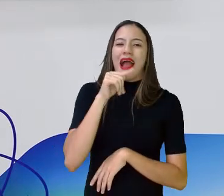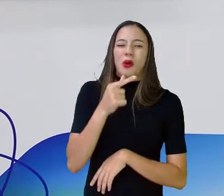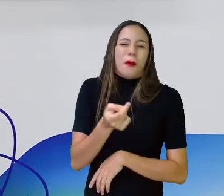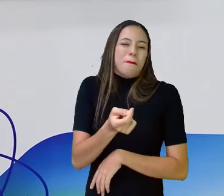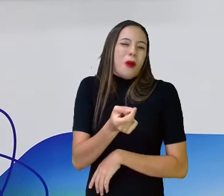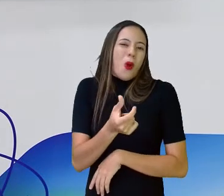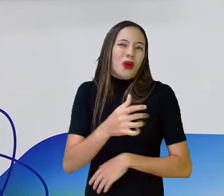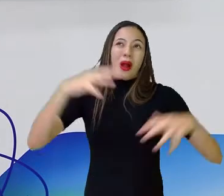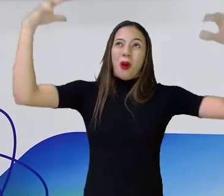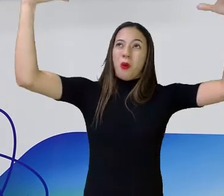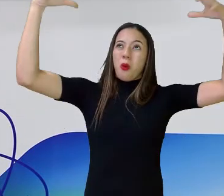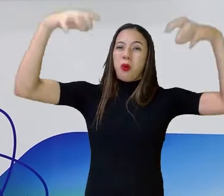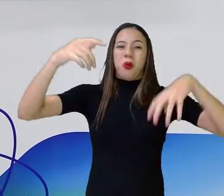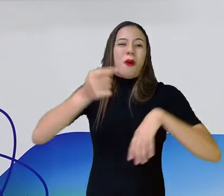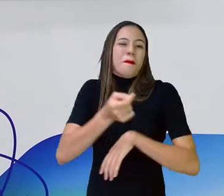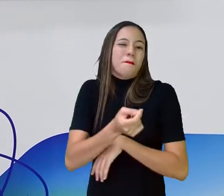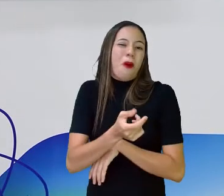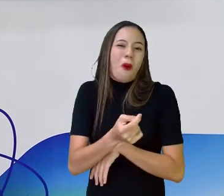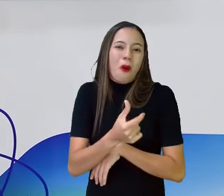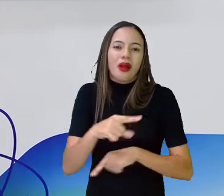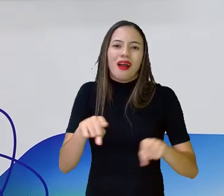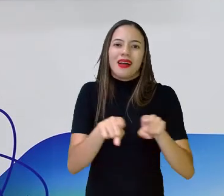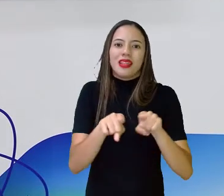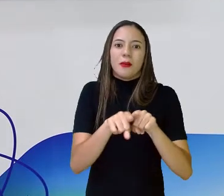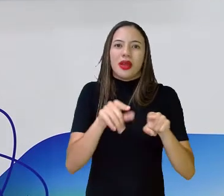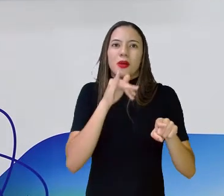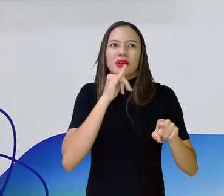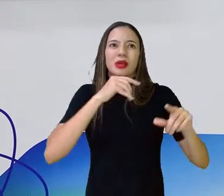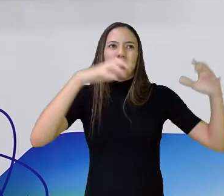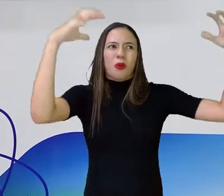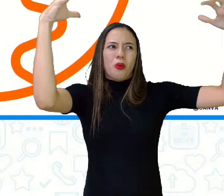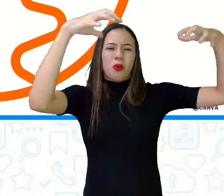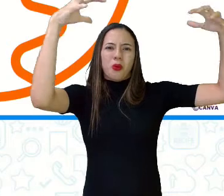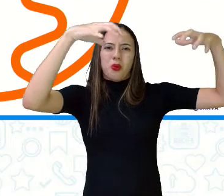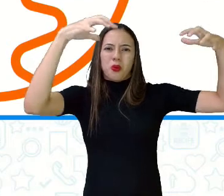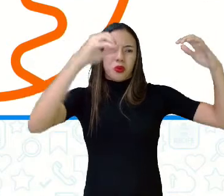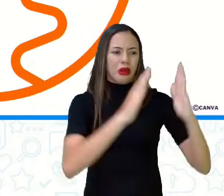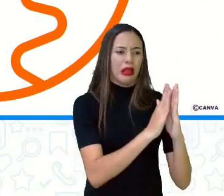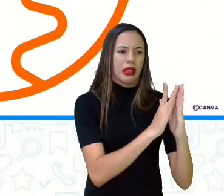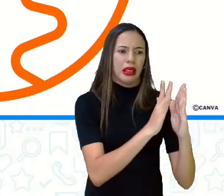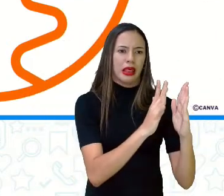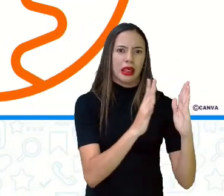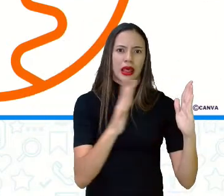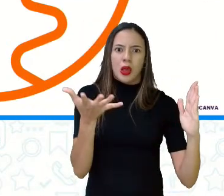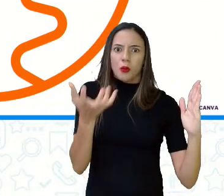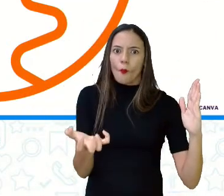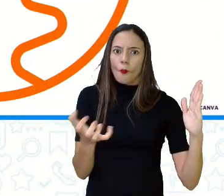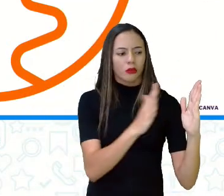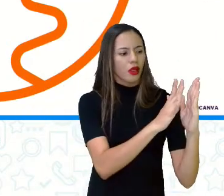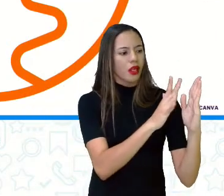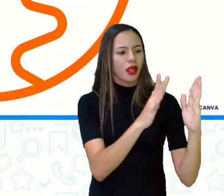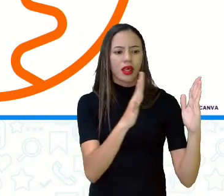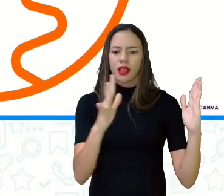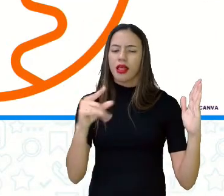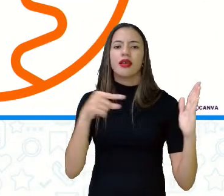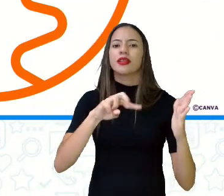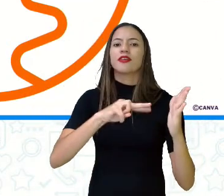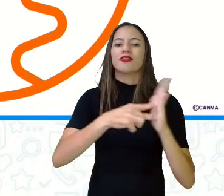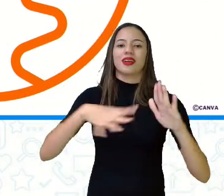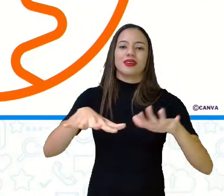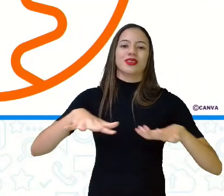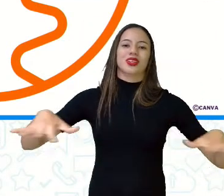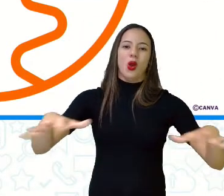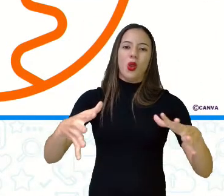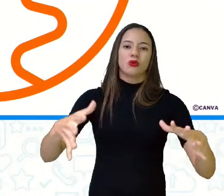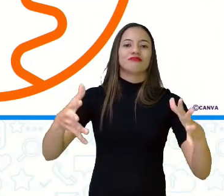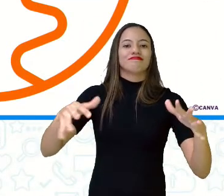chuvas, períodos de estiagens, um período de estiagem muito longo, o solo ele vai ser mais seco. Ele